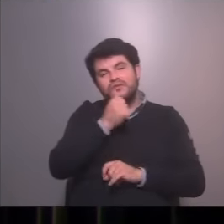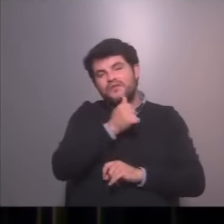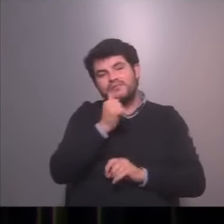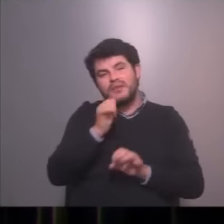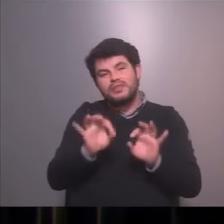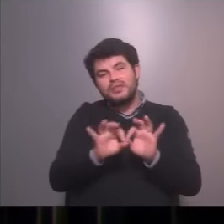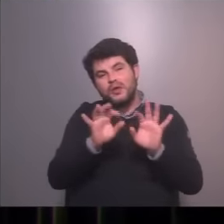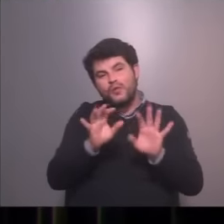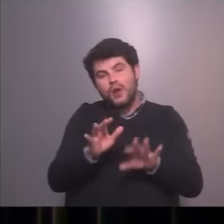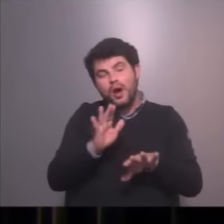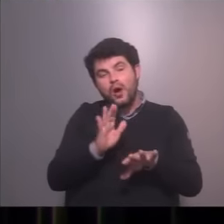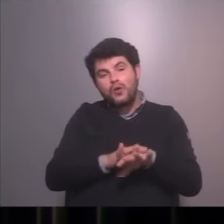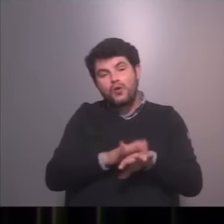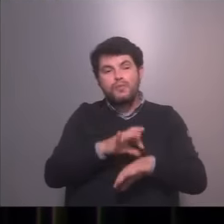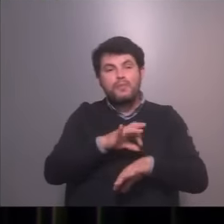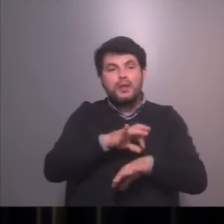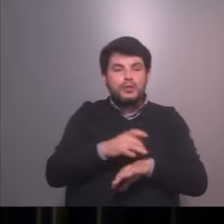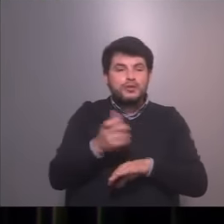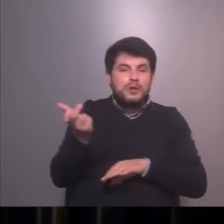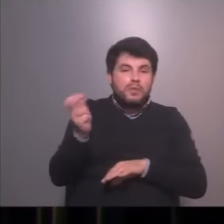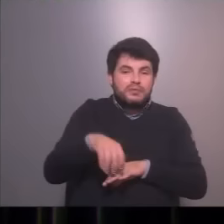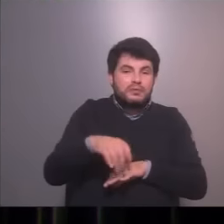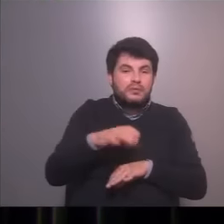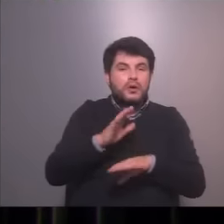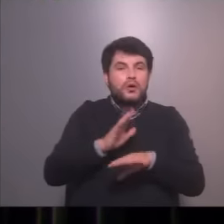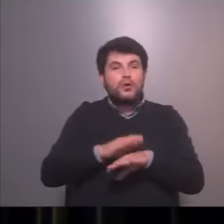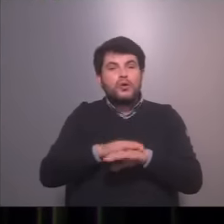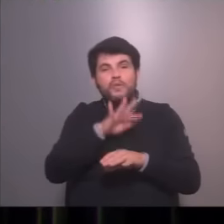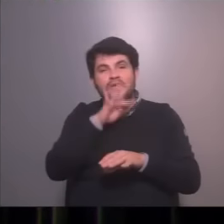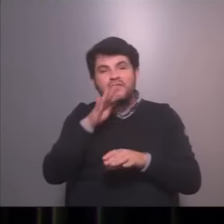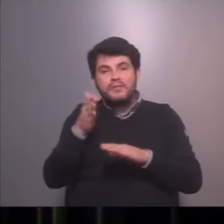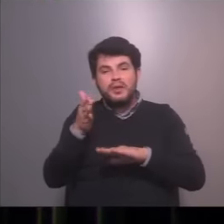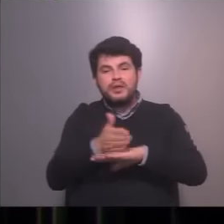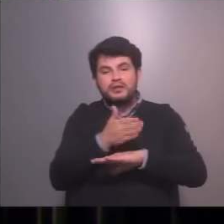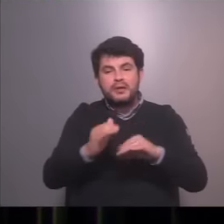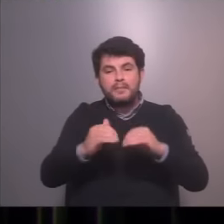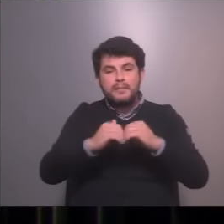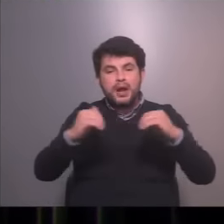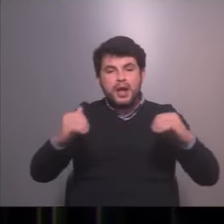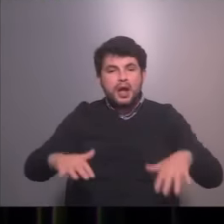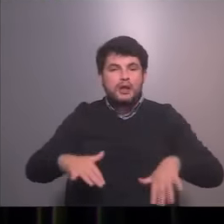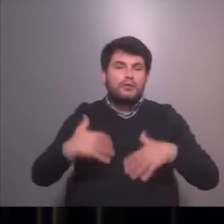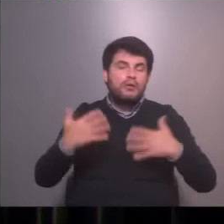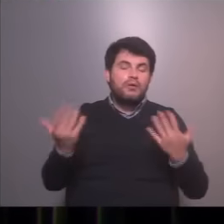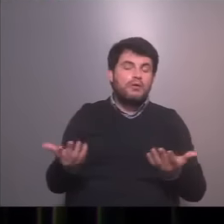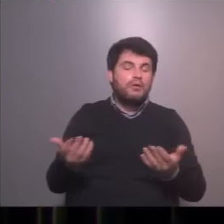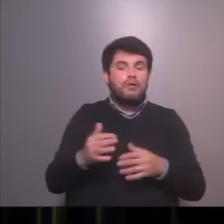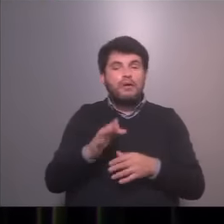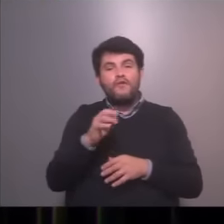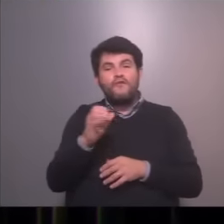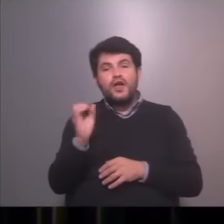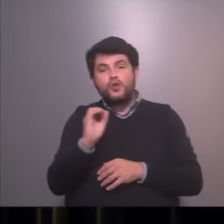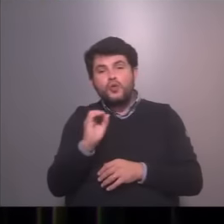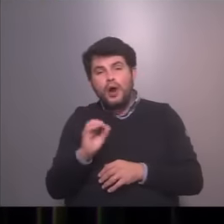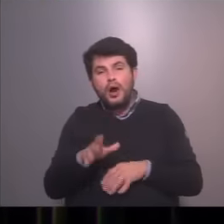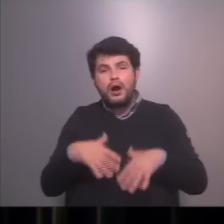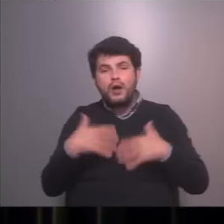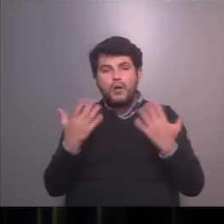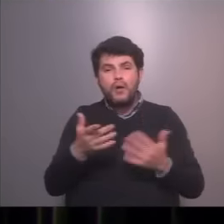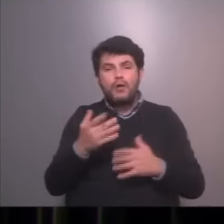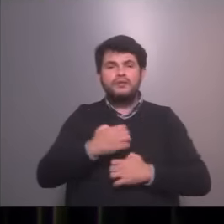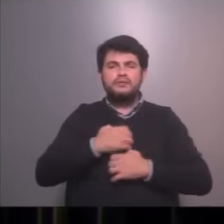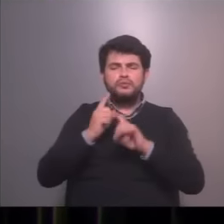As noites mais escuras são aqueles momentos de sofrimento causados pela doença,